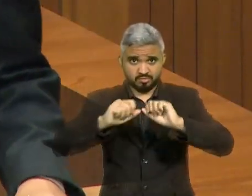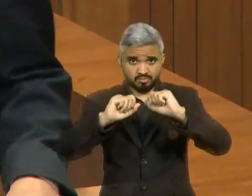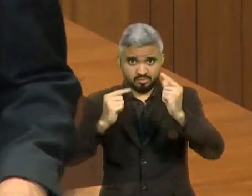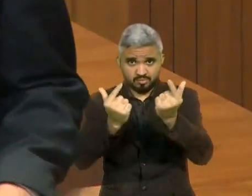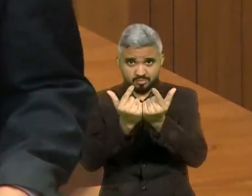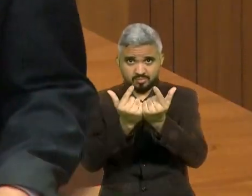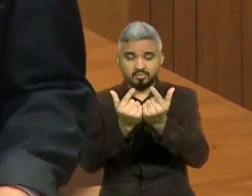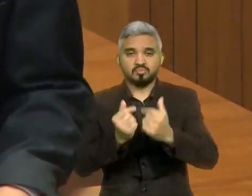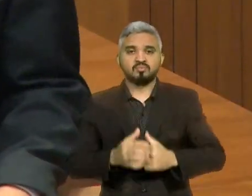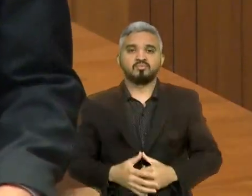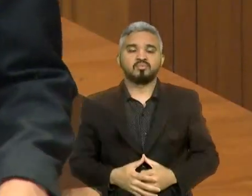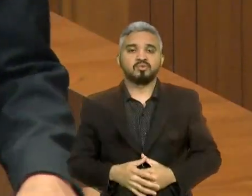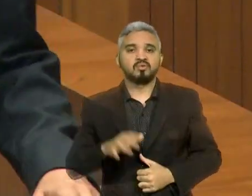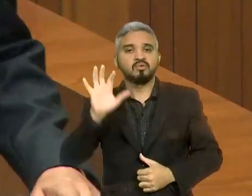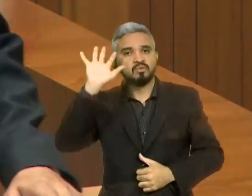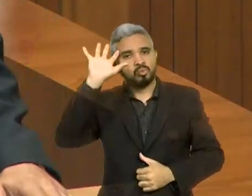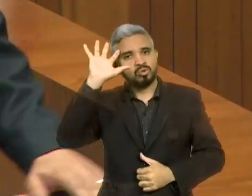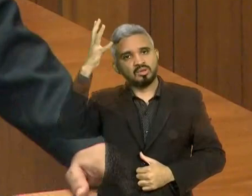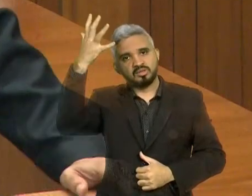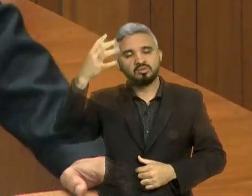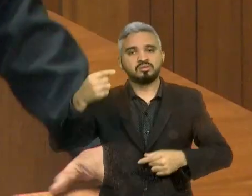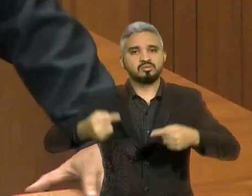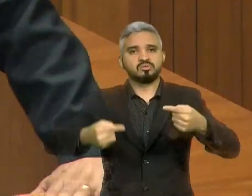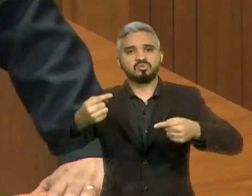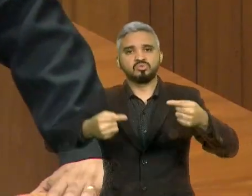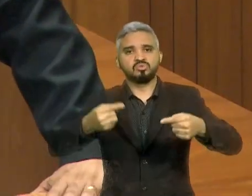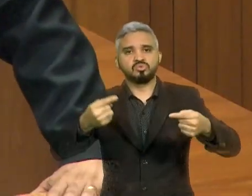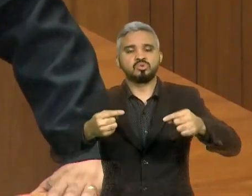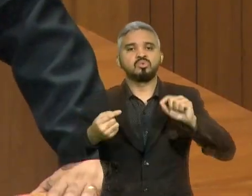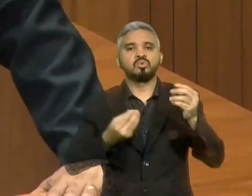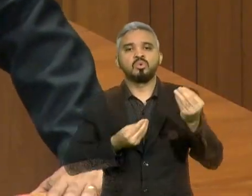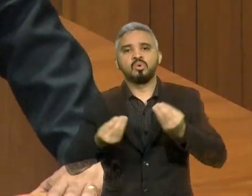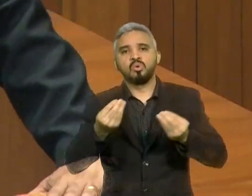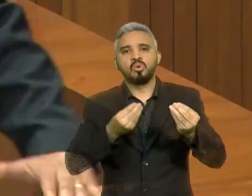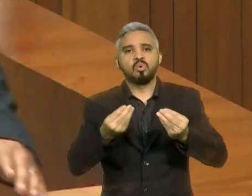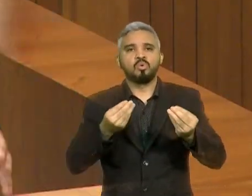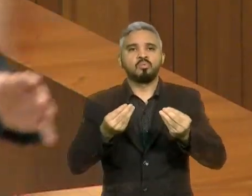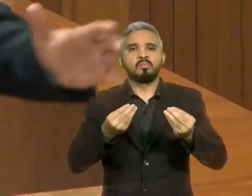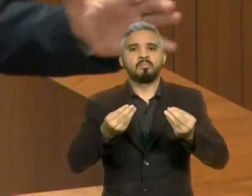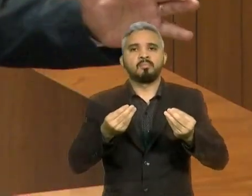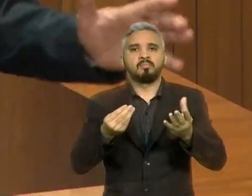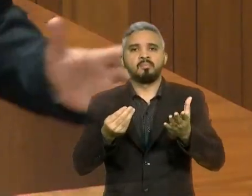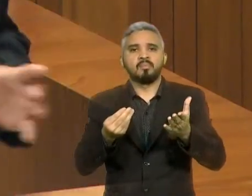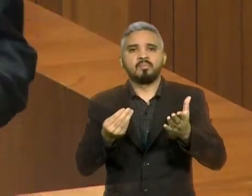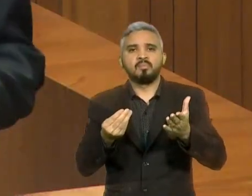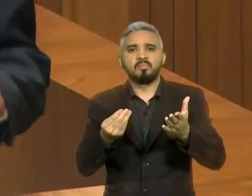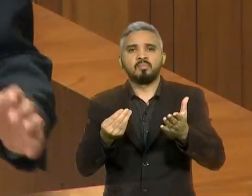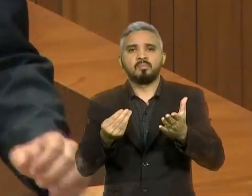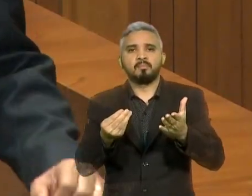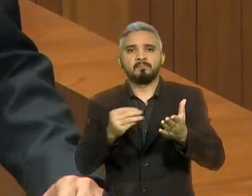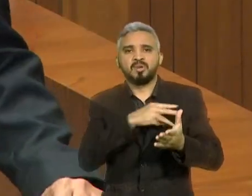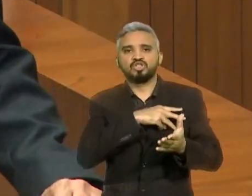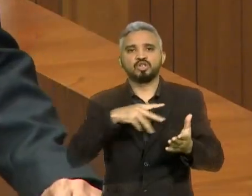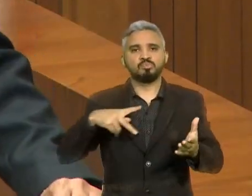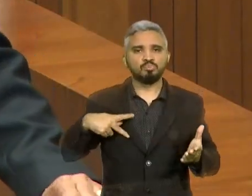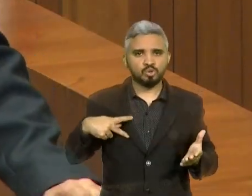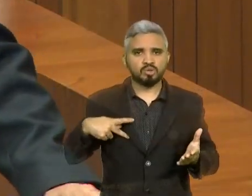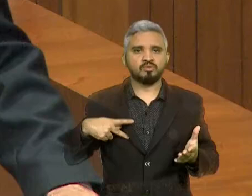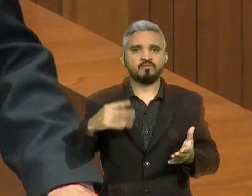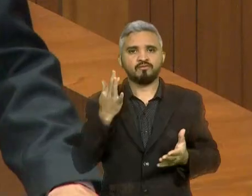ter um debate sobre os caminhos da política no Ministério Público Federal. A gente vai debater o papel do Ministério Público a partir